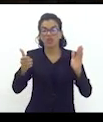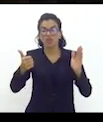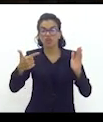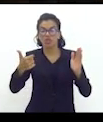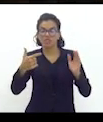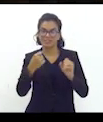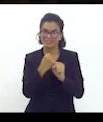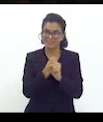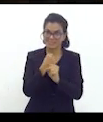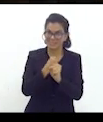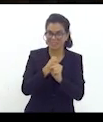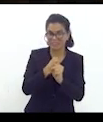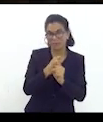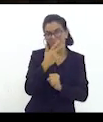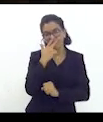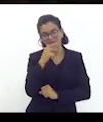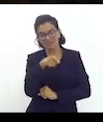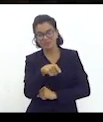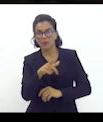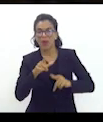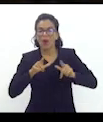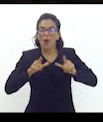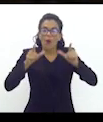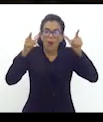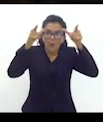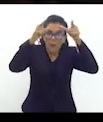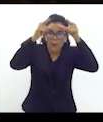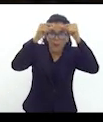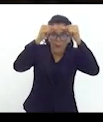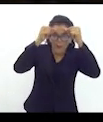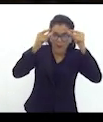como isso fosse um grande alívio.